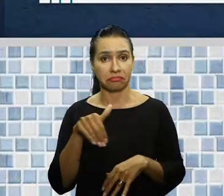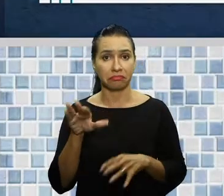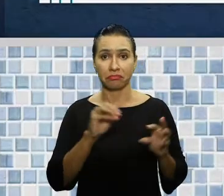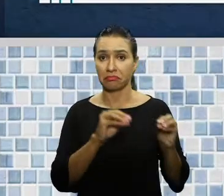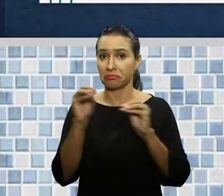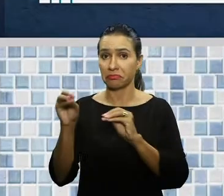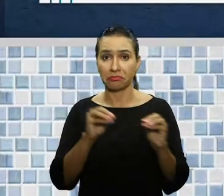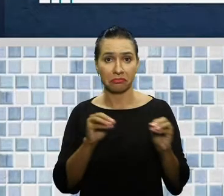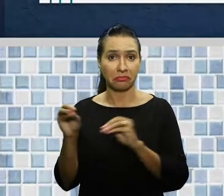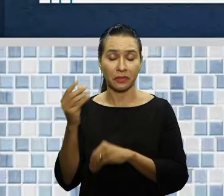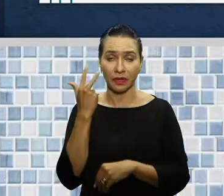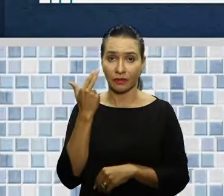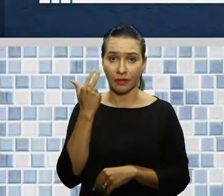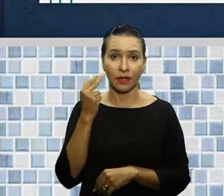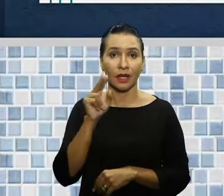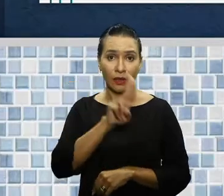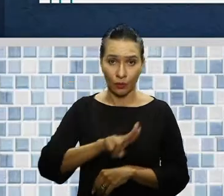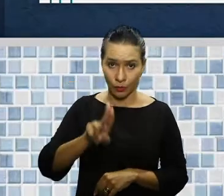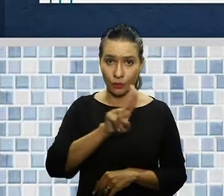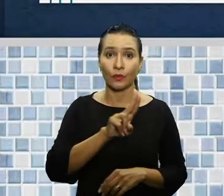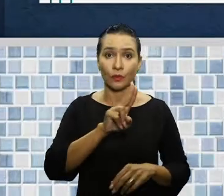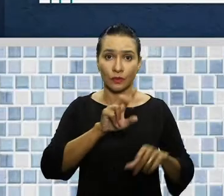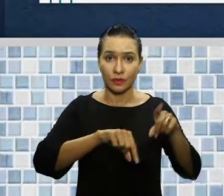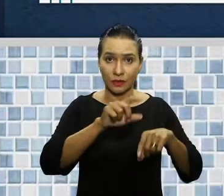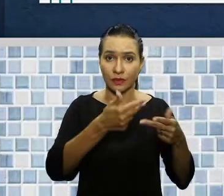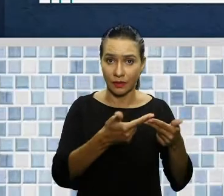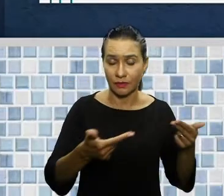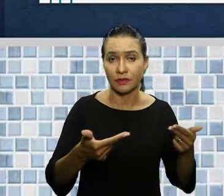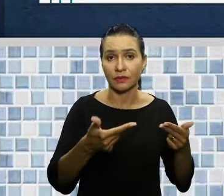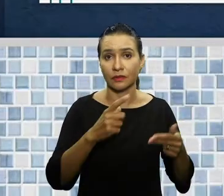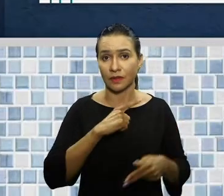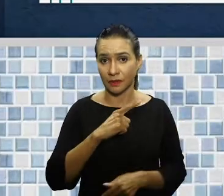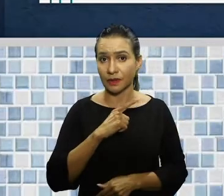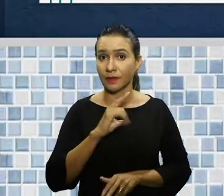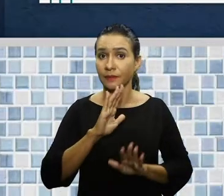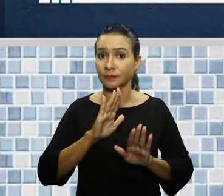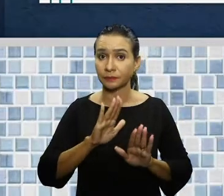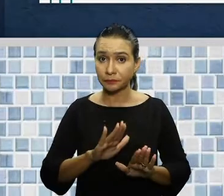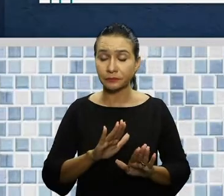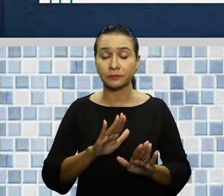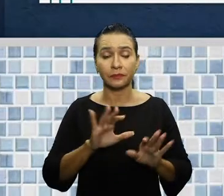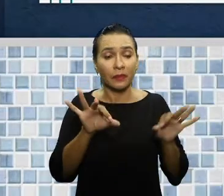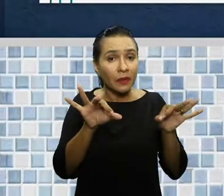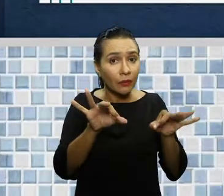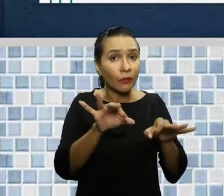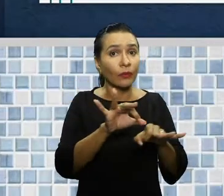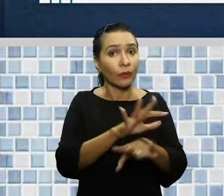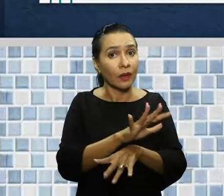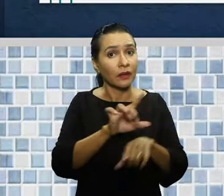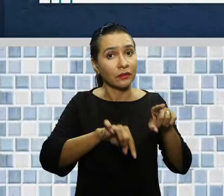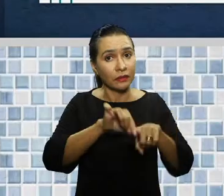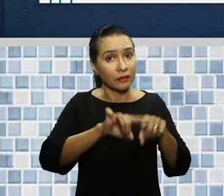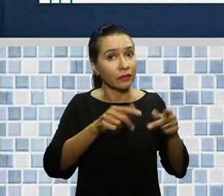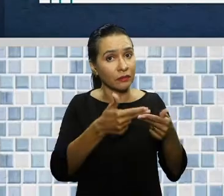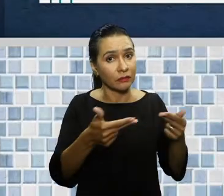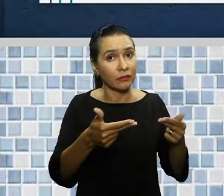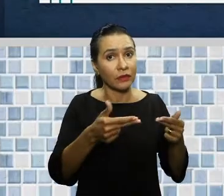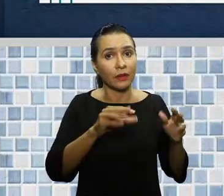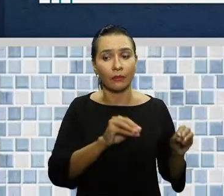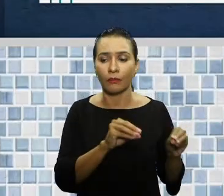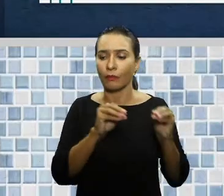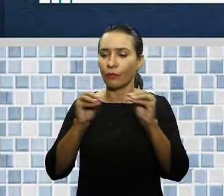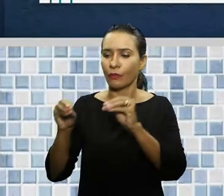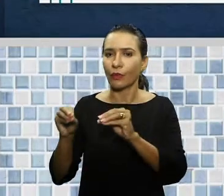Ele usava os recursos que estavam ali presentes e, quando aqueles recursos já não existiam